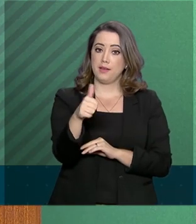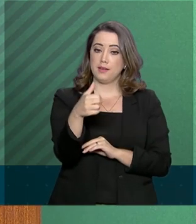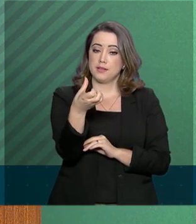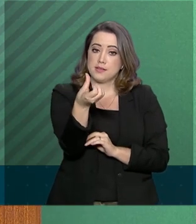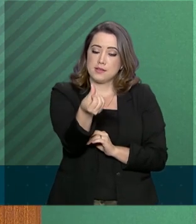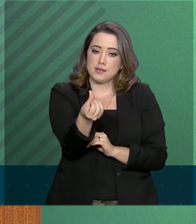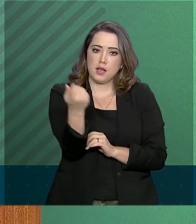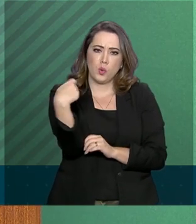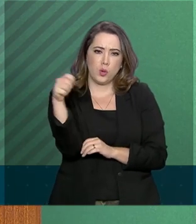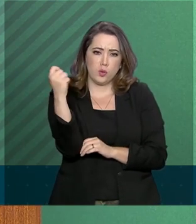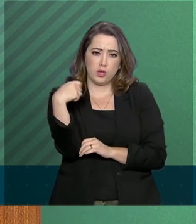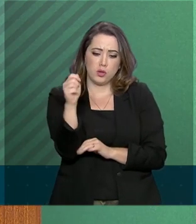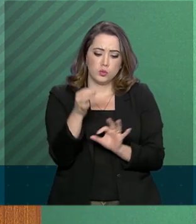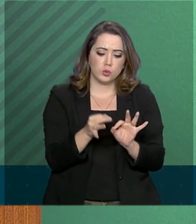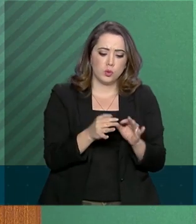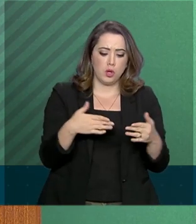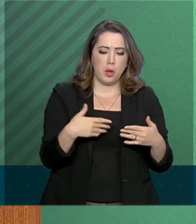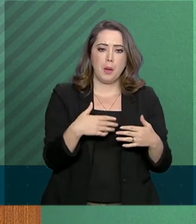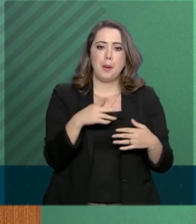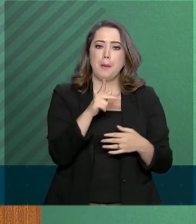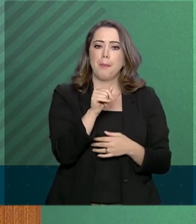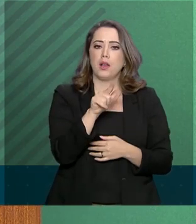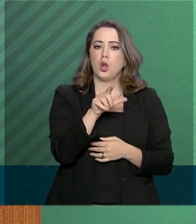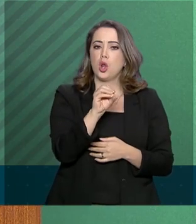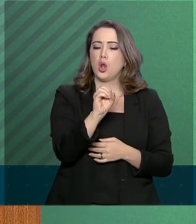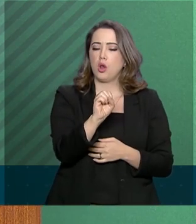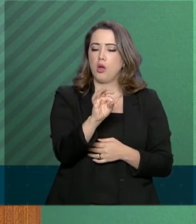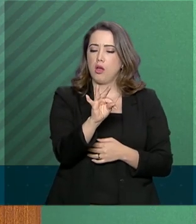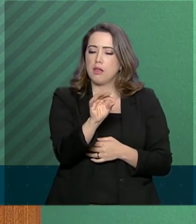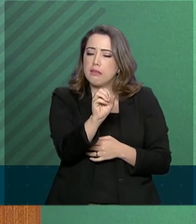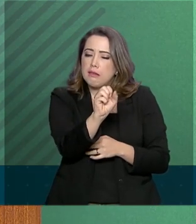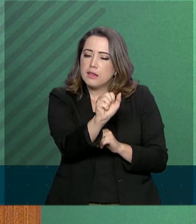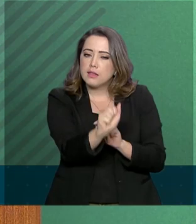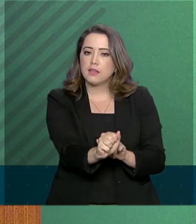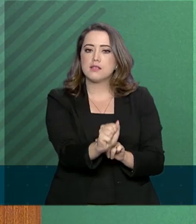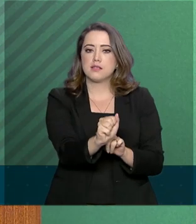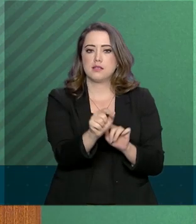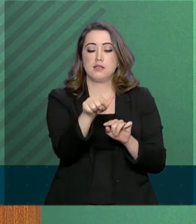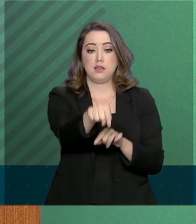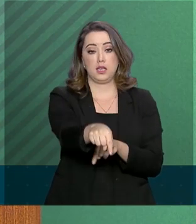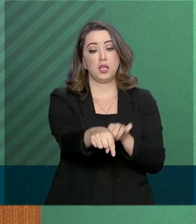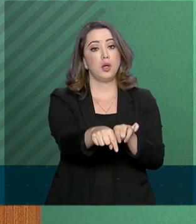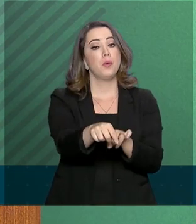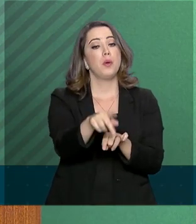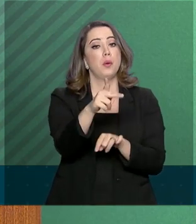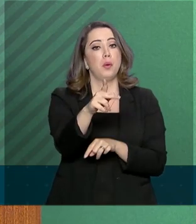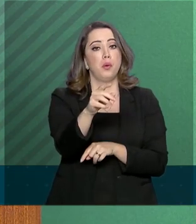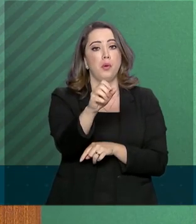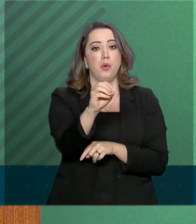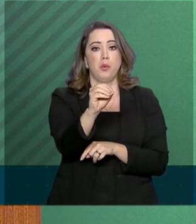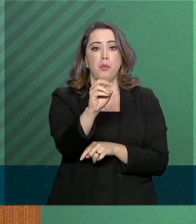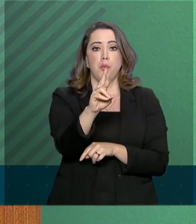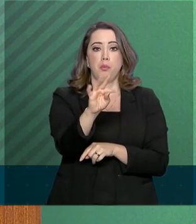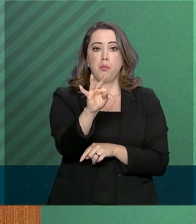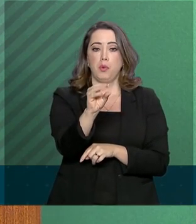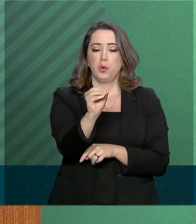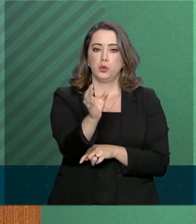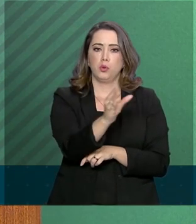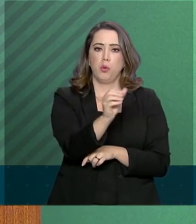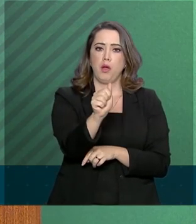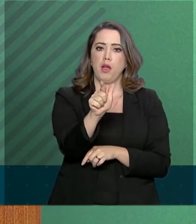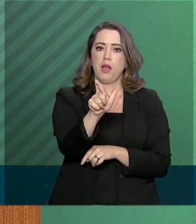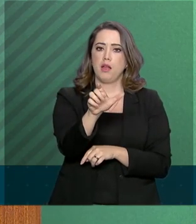entre pelotas e porto alegre esse trecho foi licitado em 2002